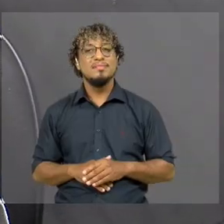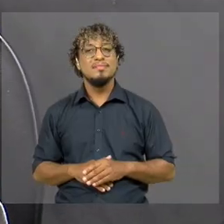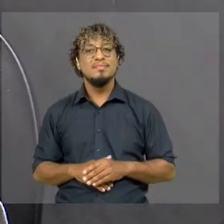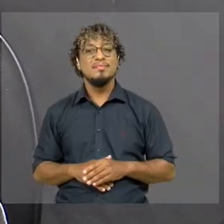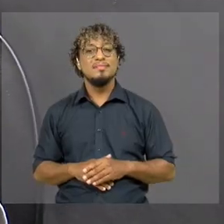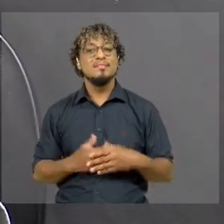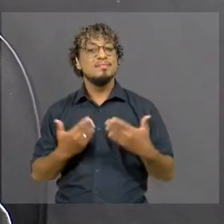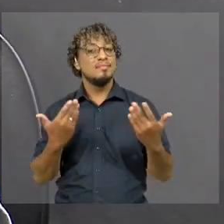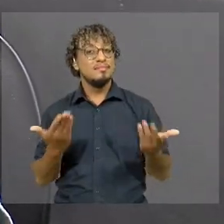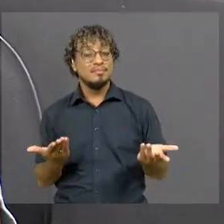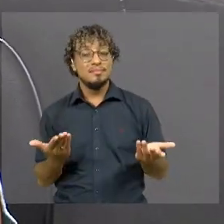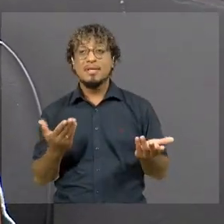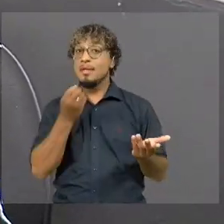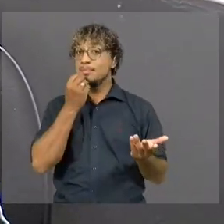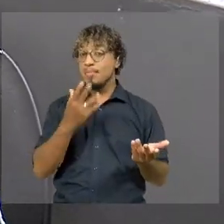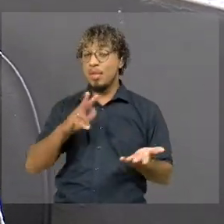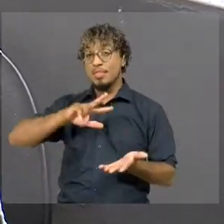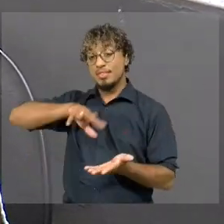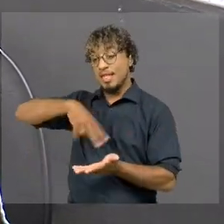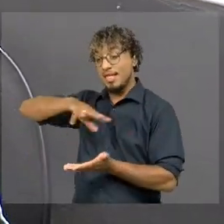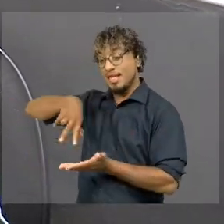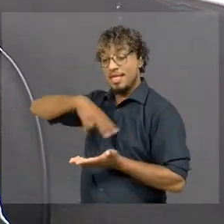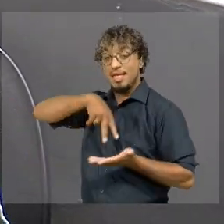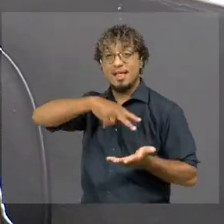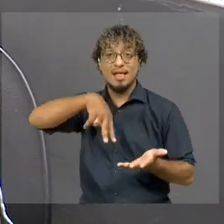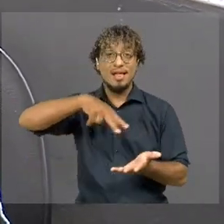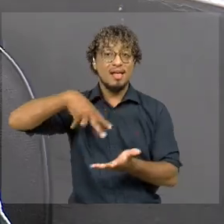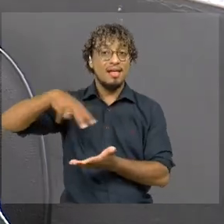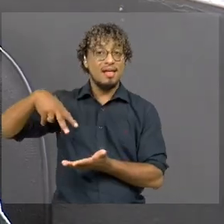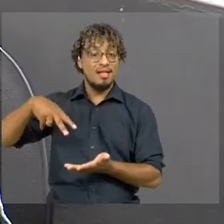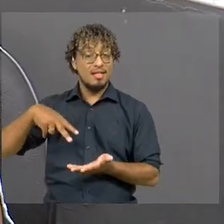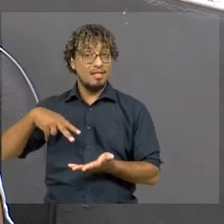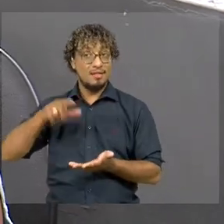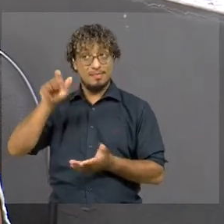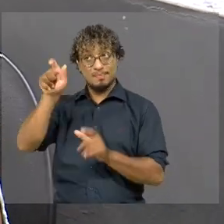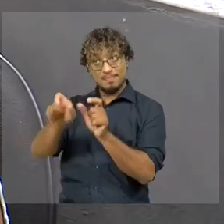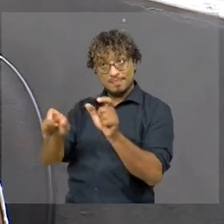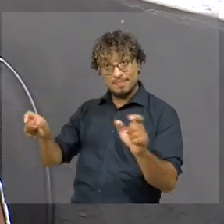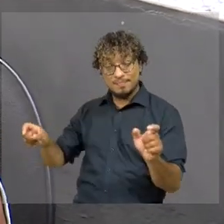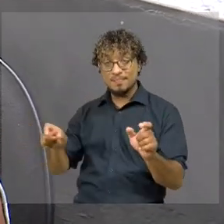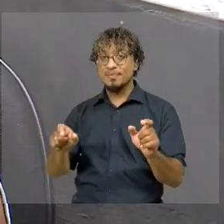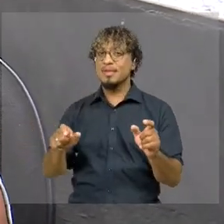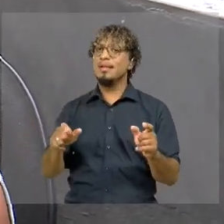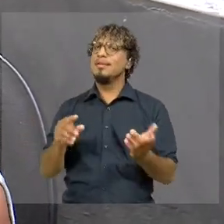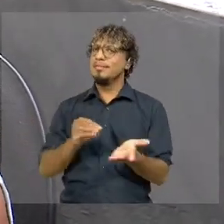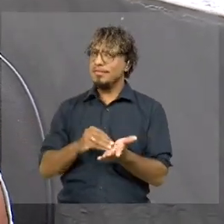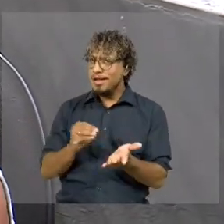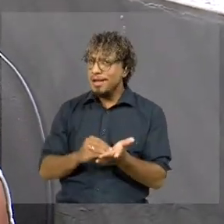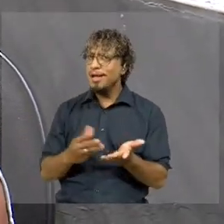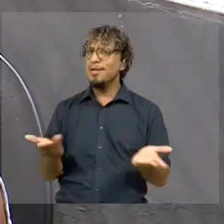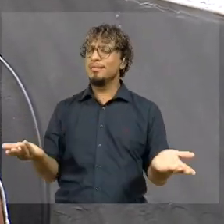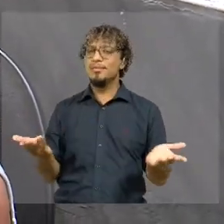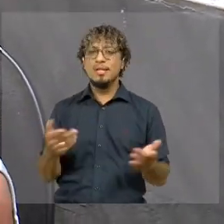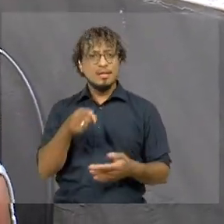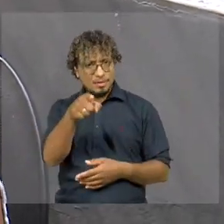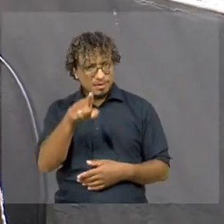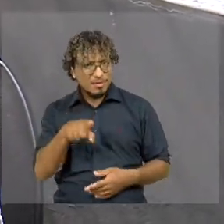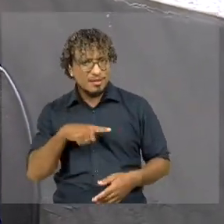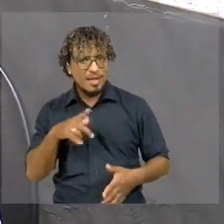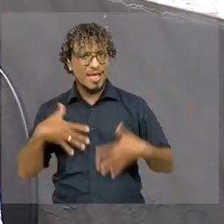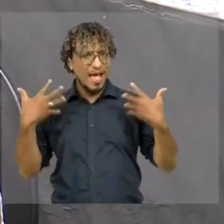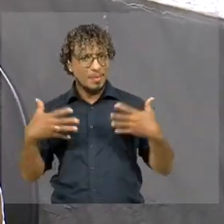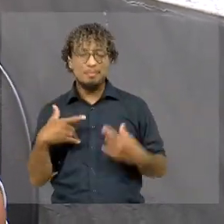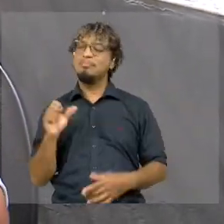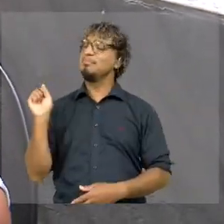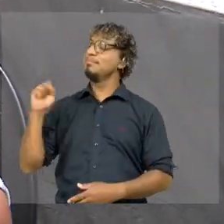Vou botar para dançar. Porque esse pessoal aí tá muito mole. A senhora é animada, né? Ah,